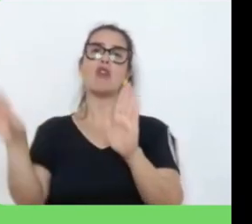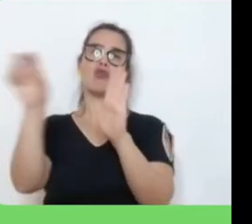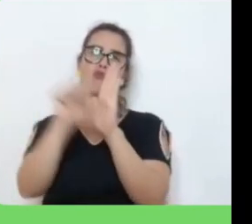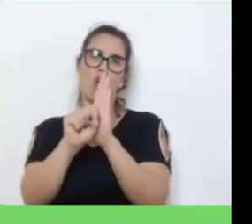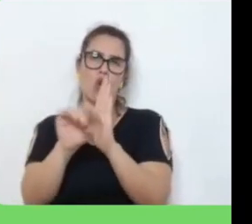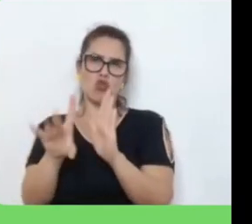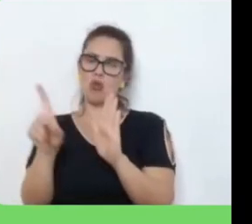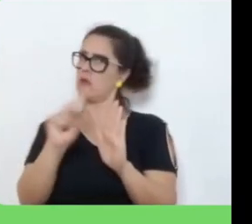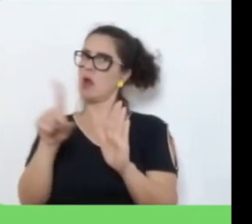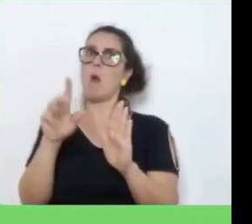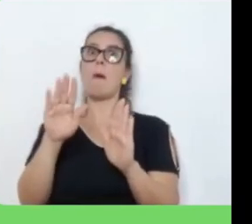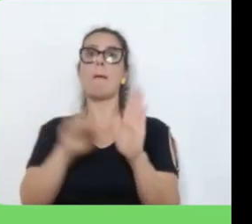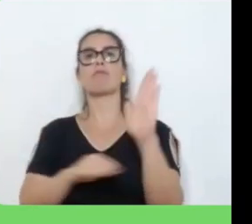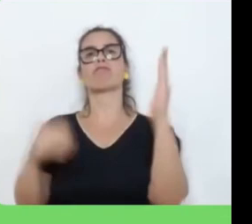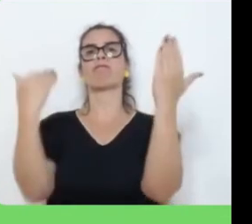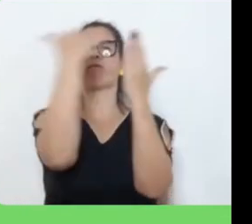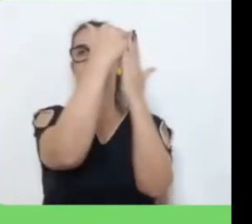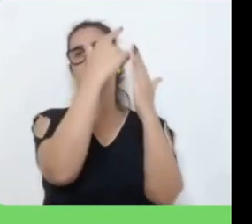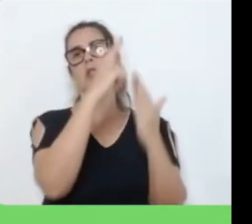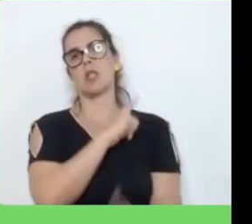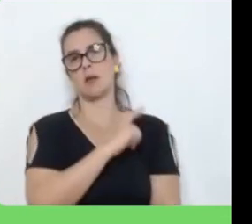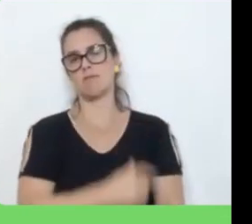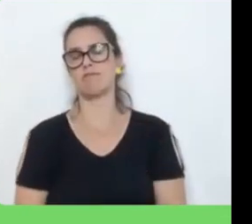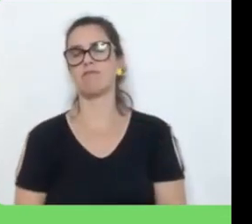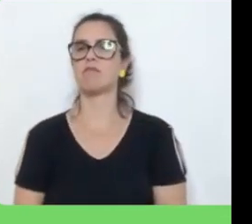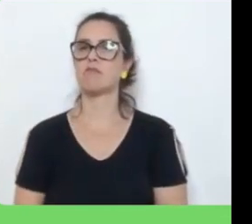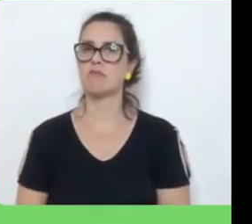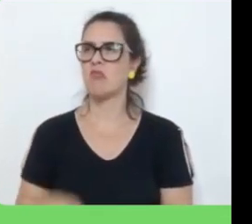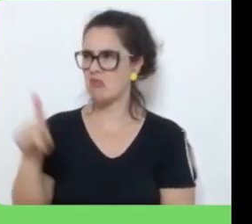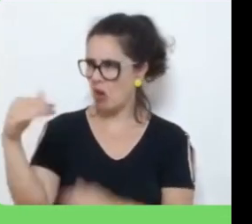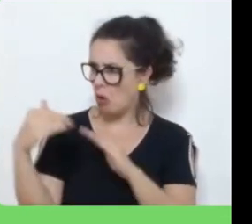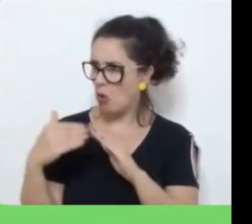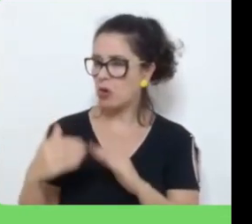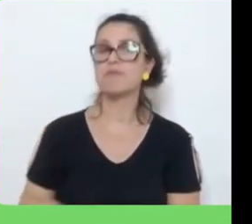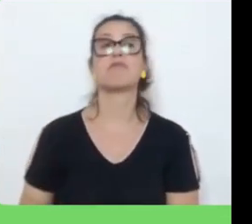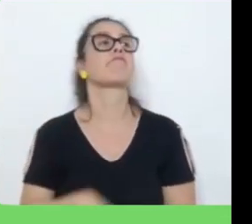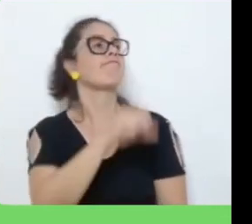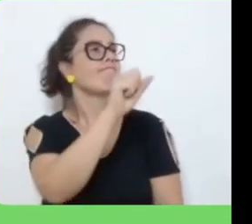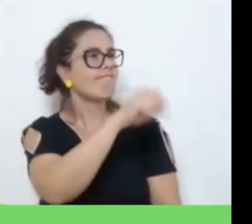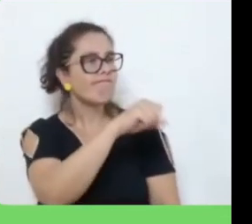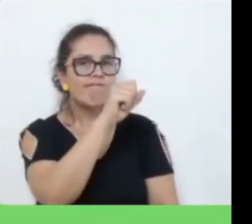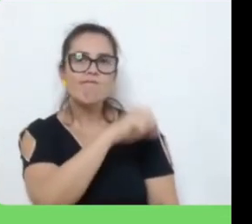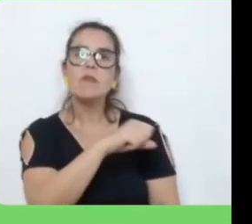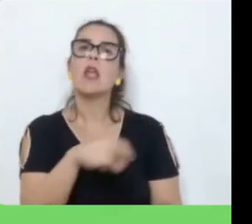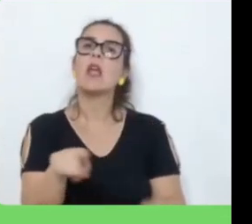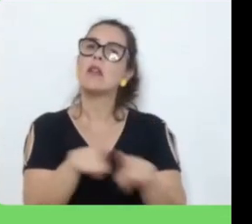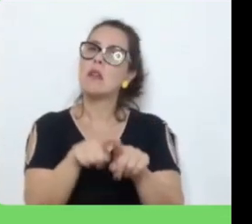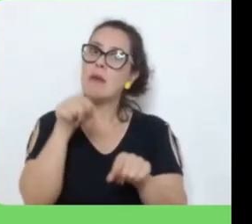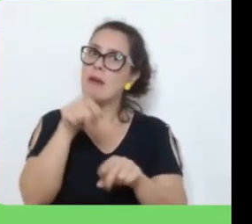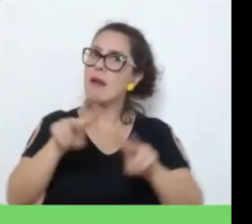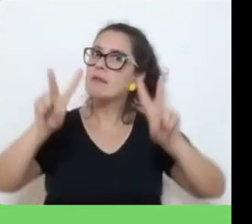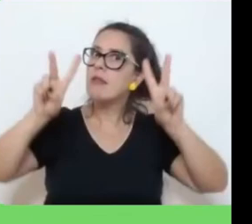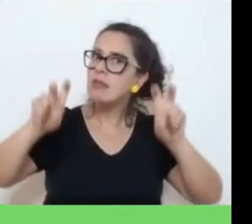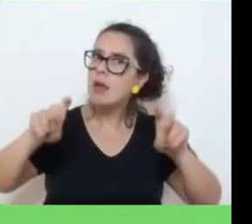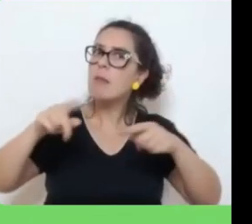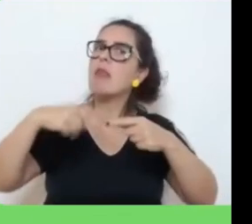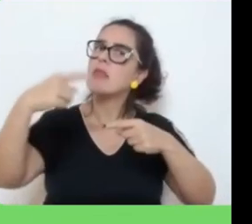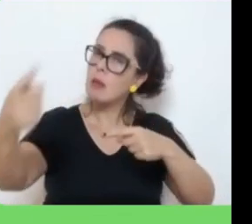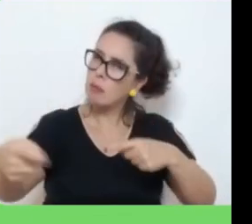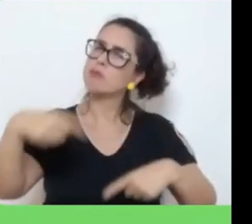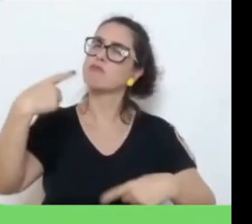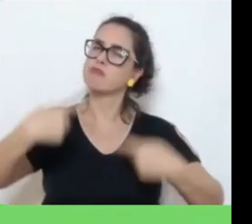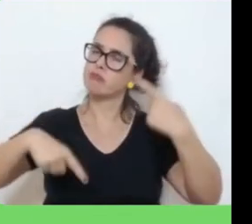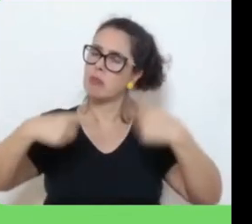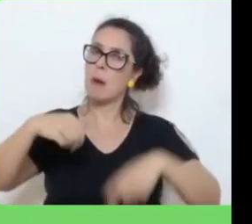colocando essas questões não é é isso e a gente também vai tratar esse tema um pouco mais adiante também né